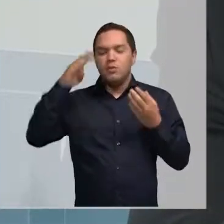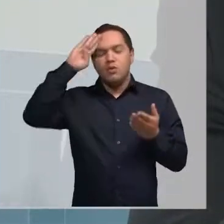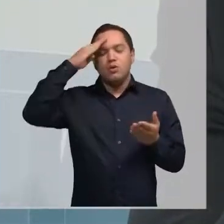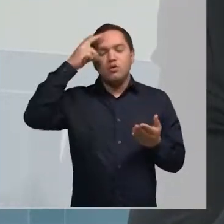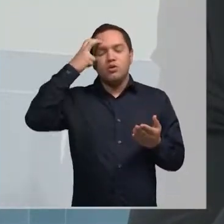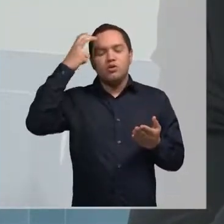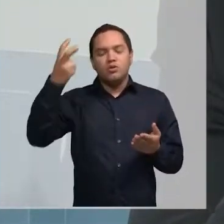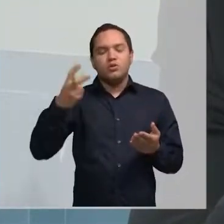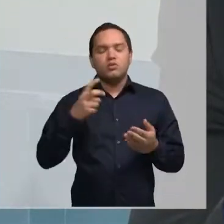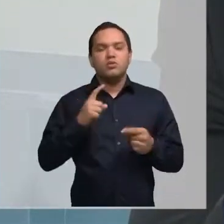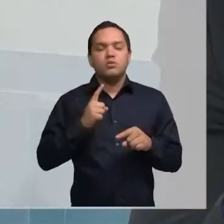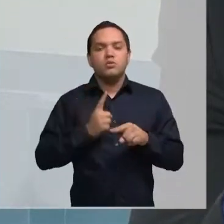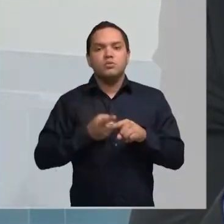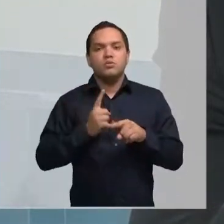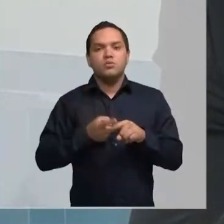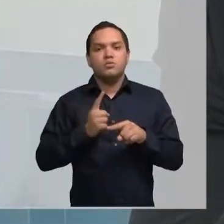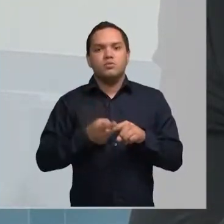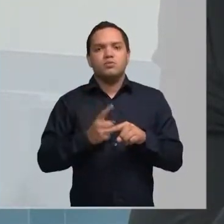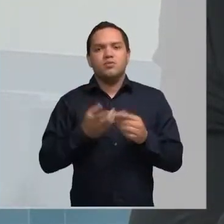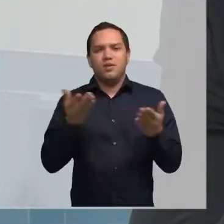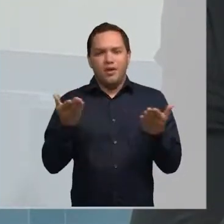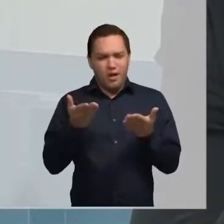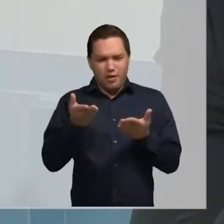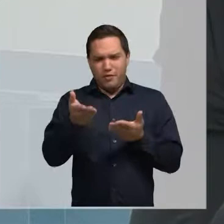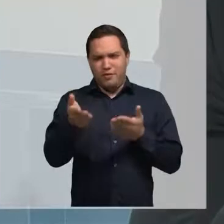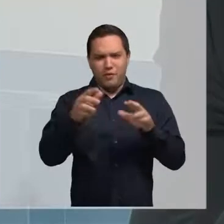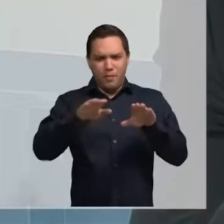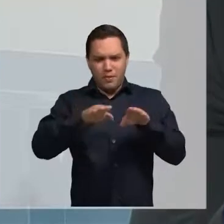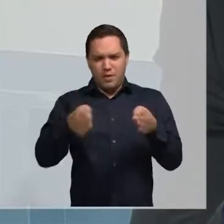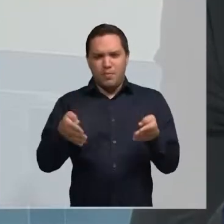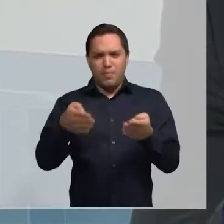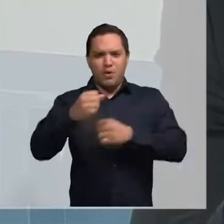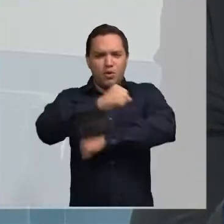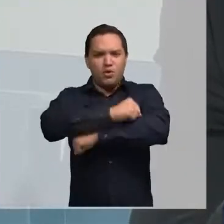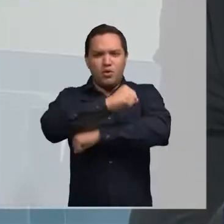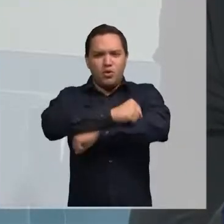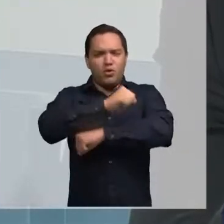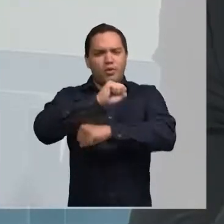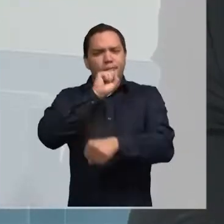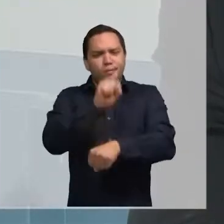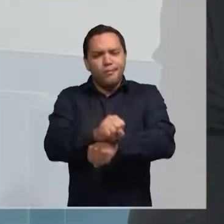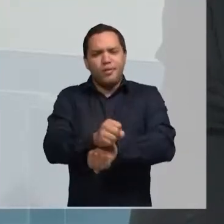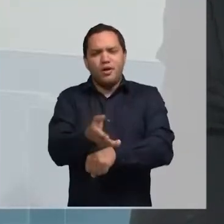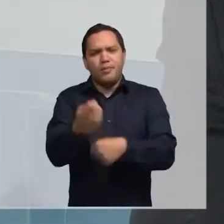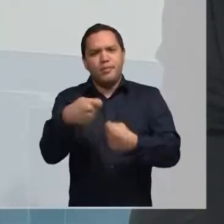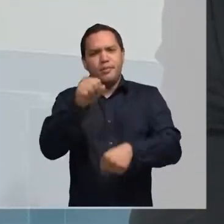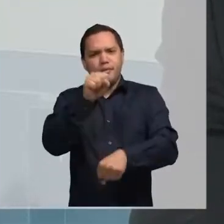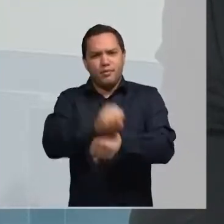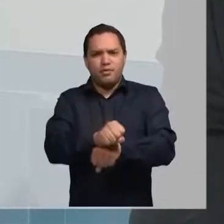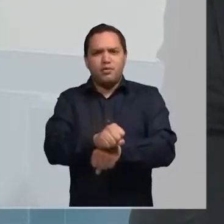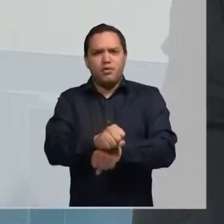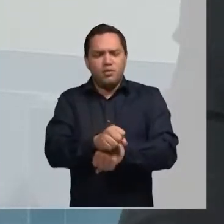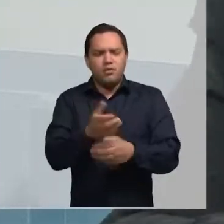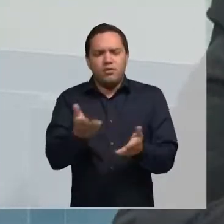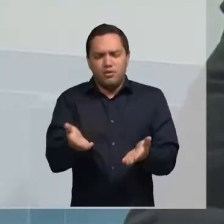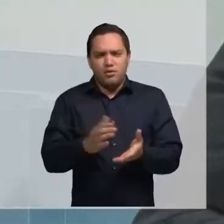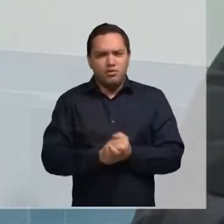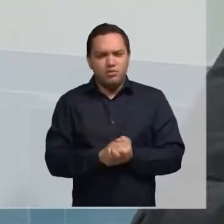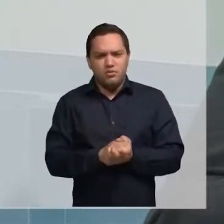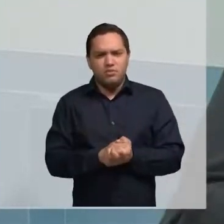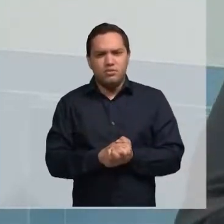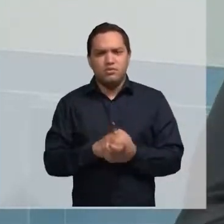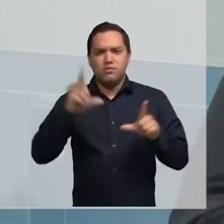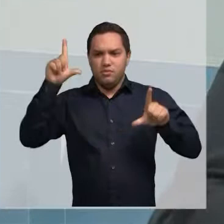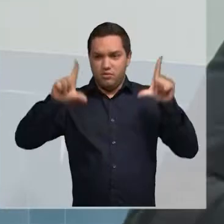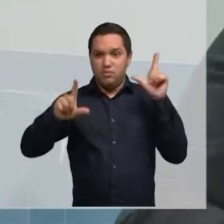tipo de televisão que faz esse tipo de coisa no nosso país, isso tem que acabar. Porque aquilo é uma concessão pública. Aqui é uma televisão pública,